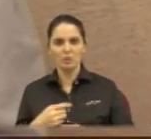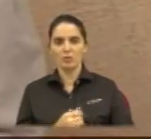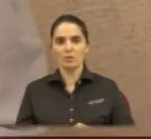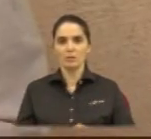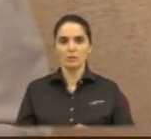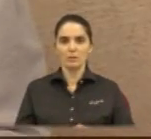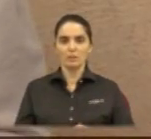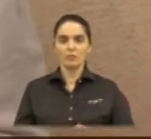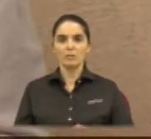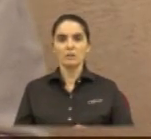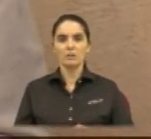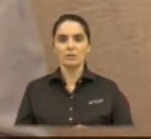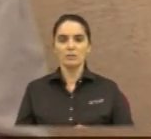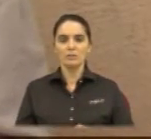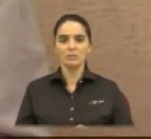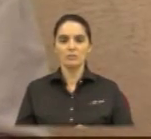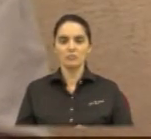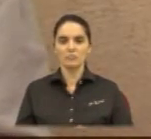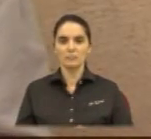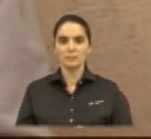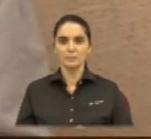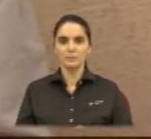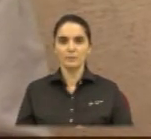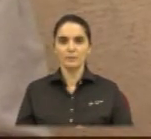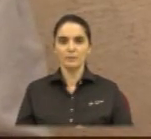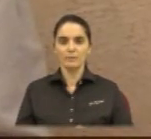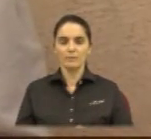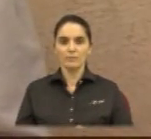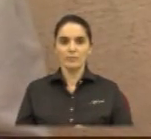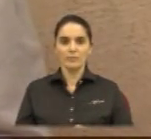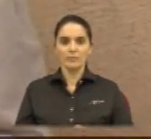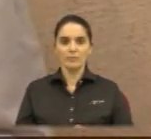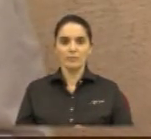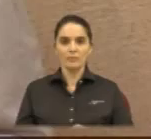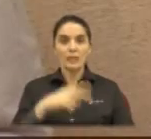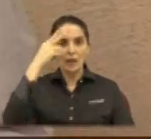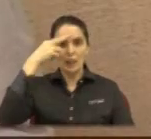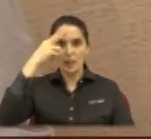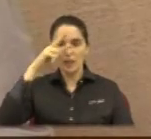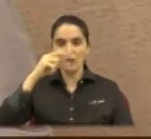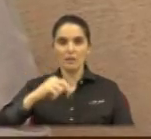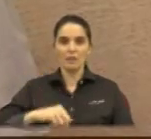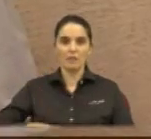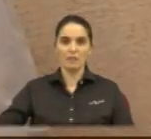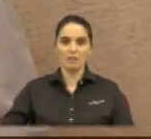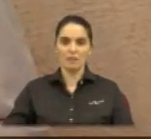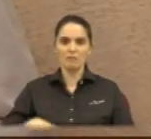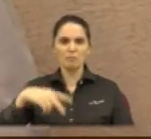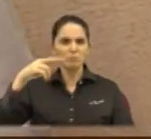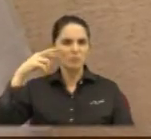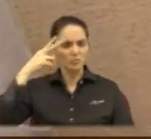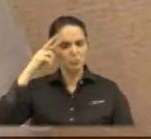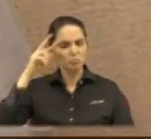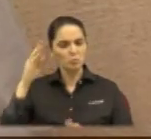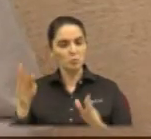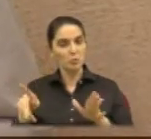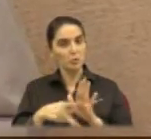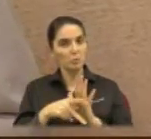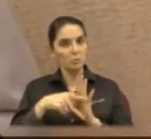ele remexe com a história do Brasil no momento em que os negros brasileiros e o povo